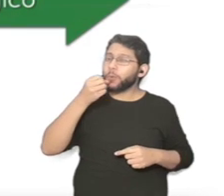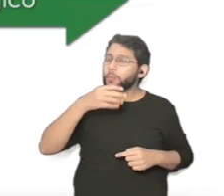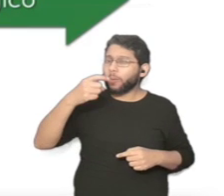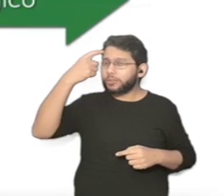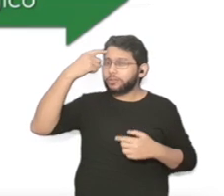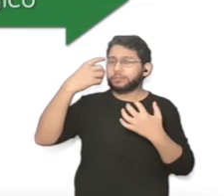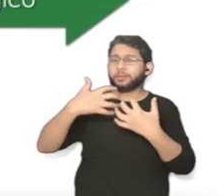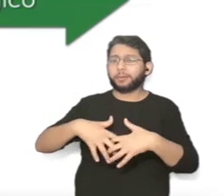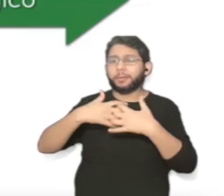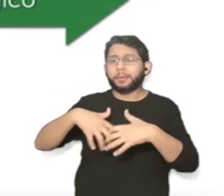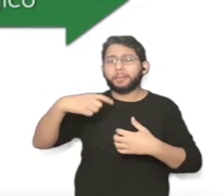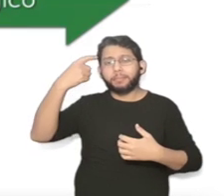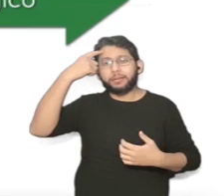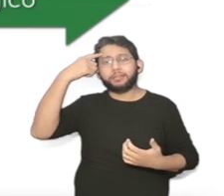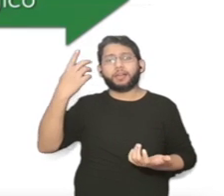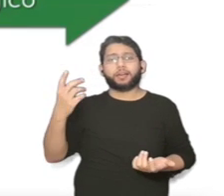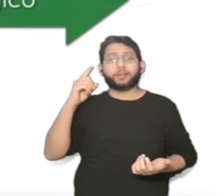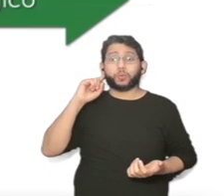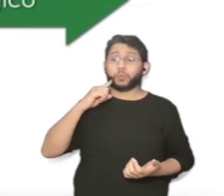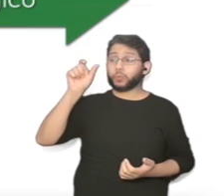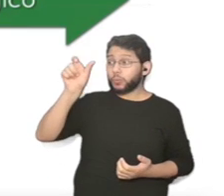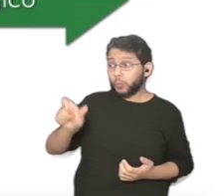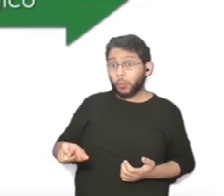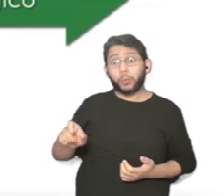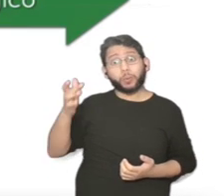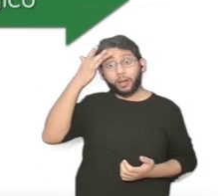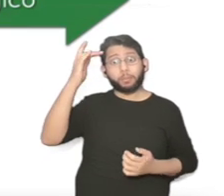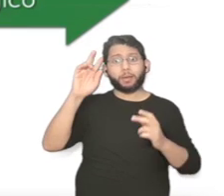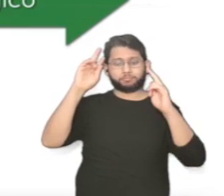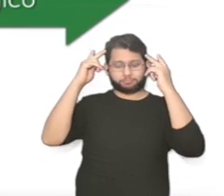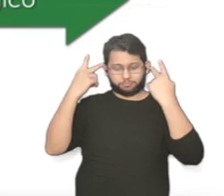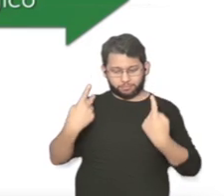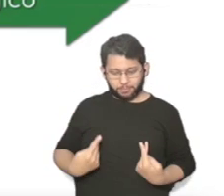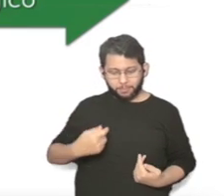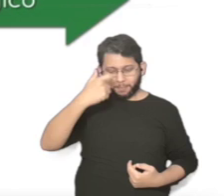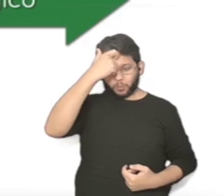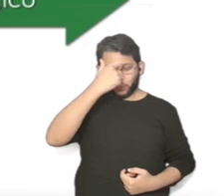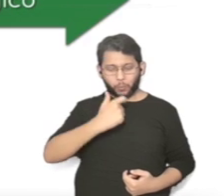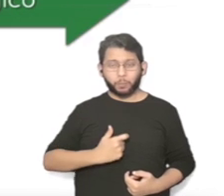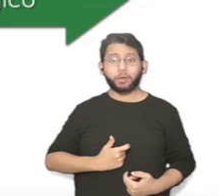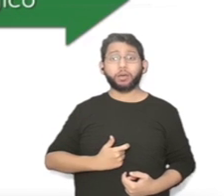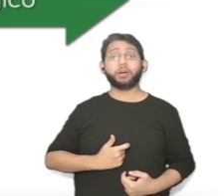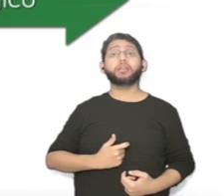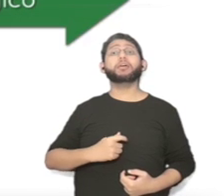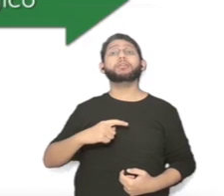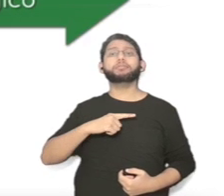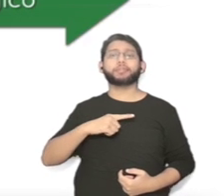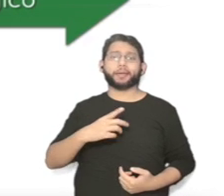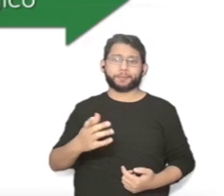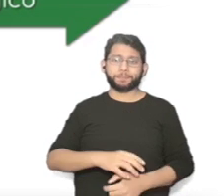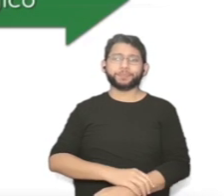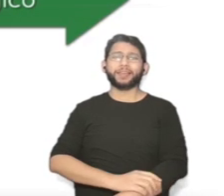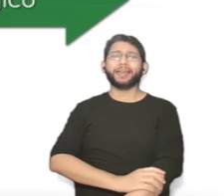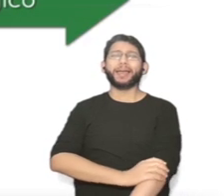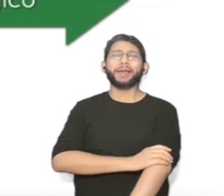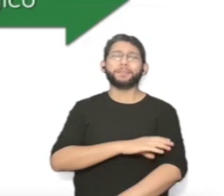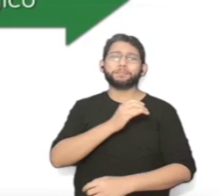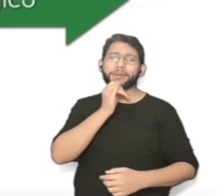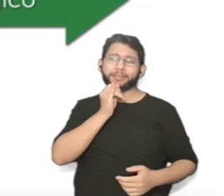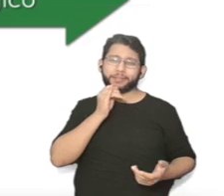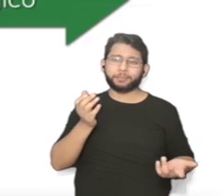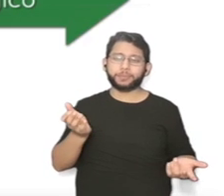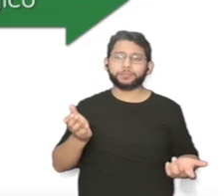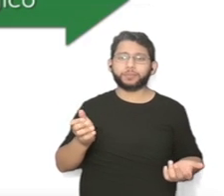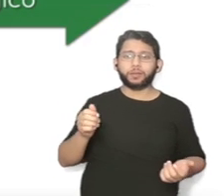Então, acho que é interessante a gente pensar nisso, saber olhar para o surdo como um sujeito, né? E um sujeito aí marcado. Nem todas